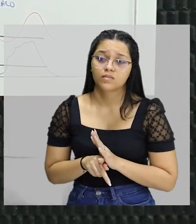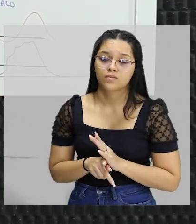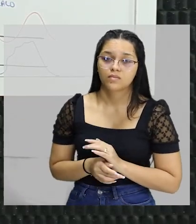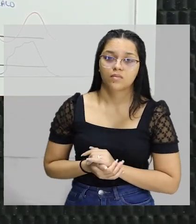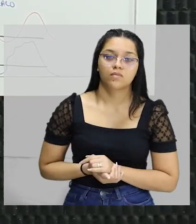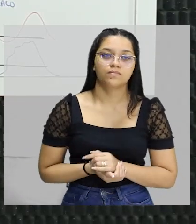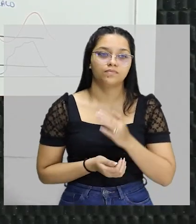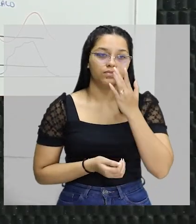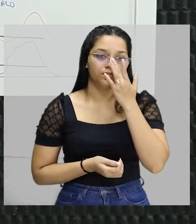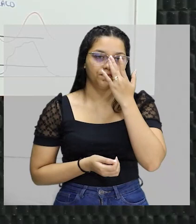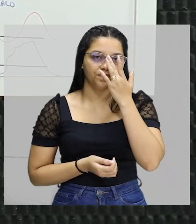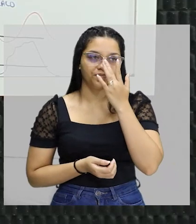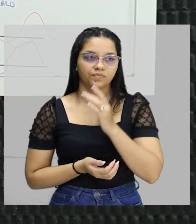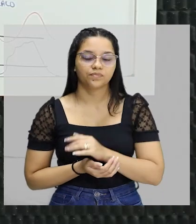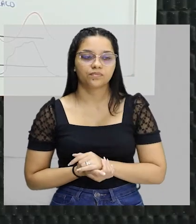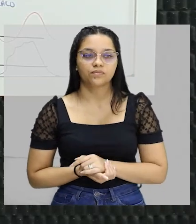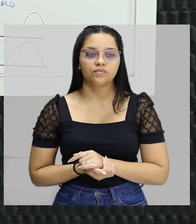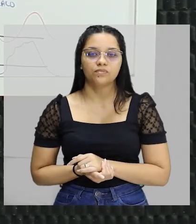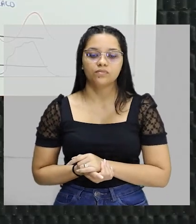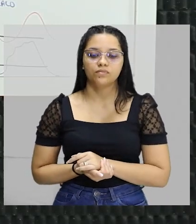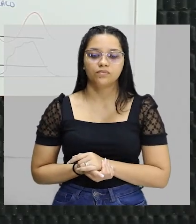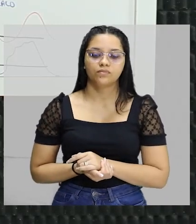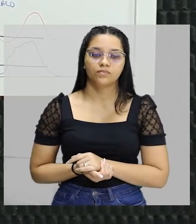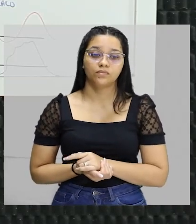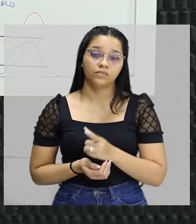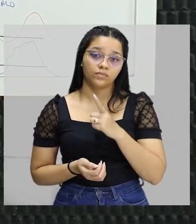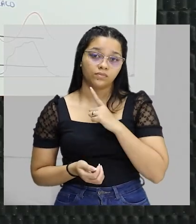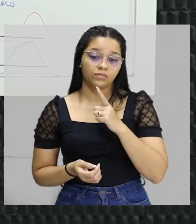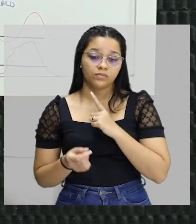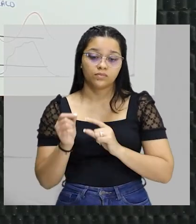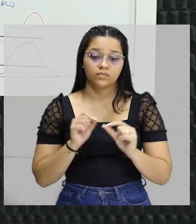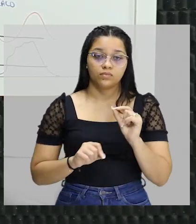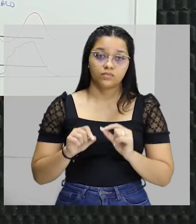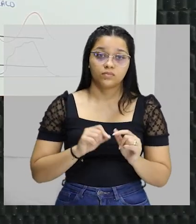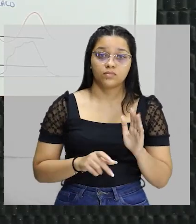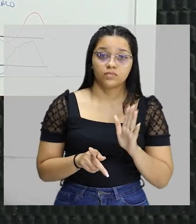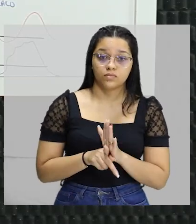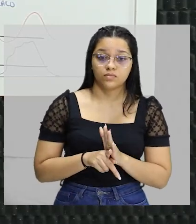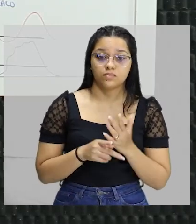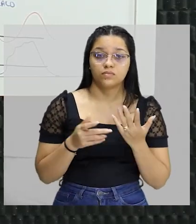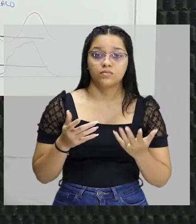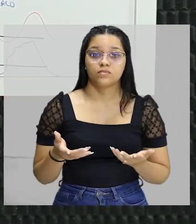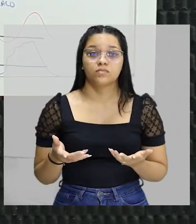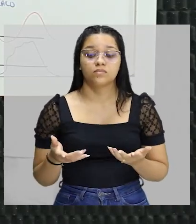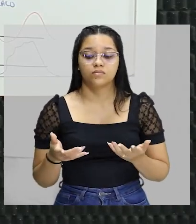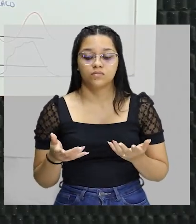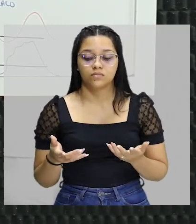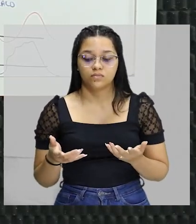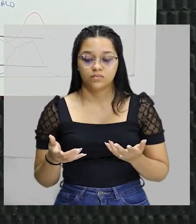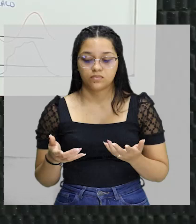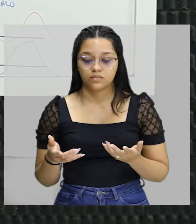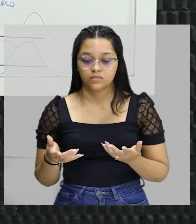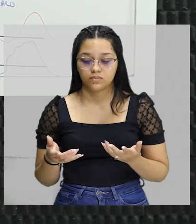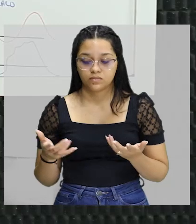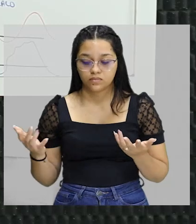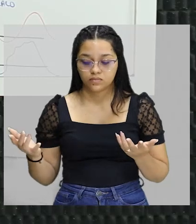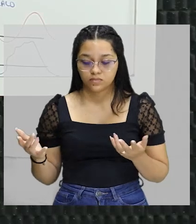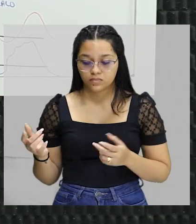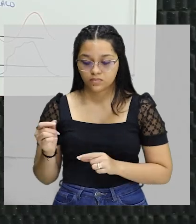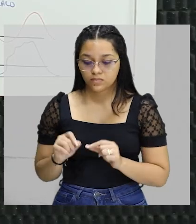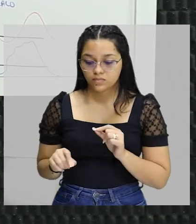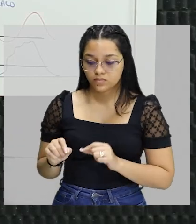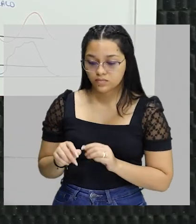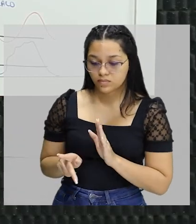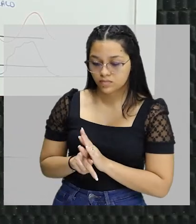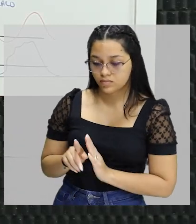escala. Ok? Então tem aparelhos, por exemplo, os aparelhos eles vão fazer a leitura